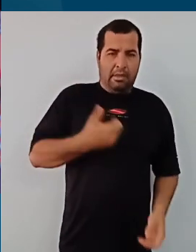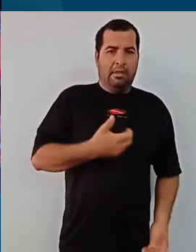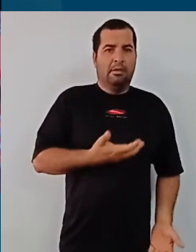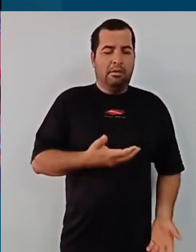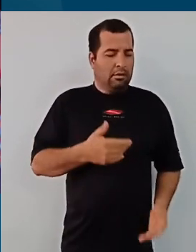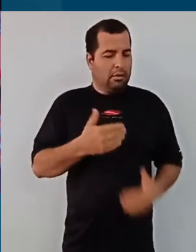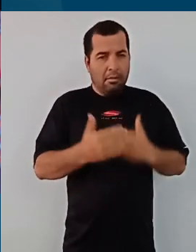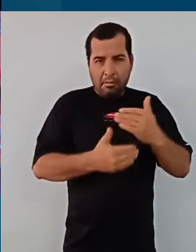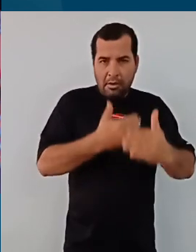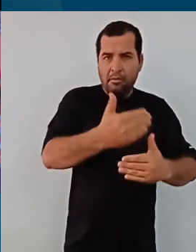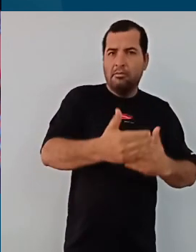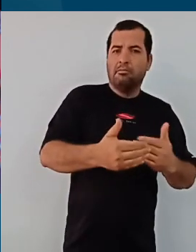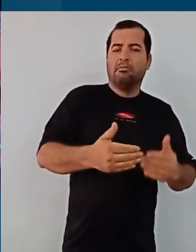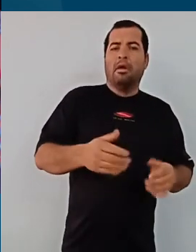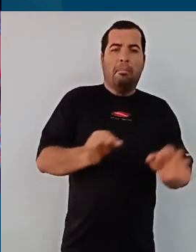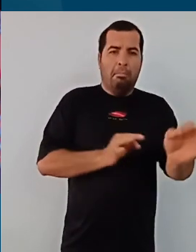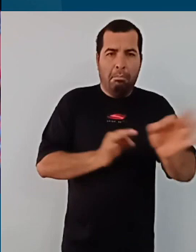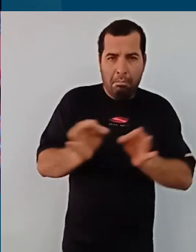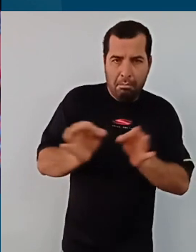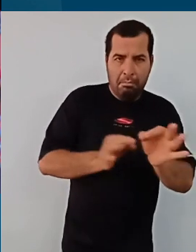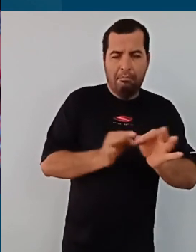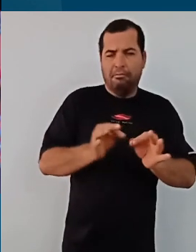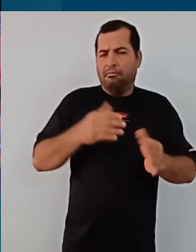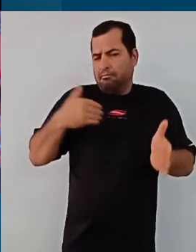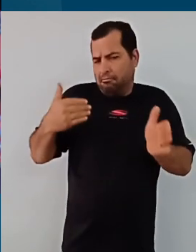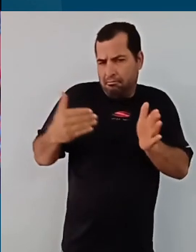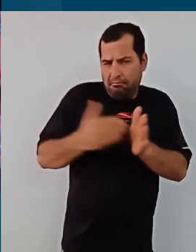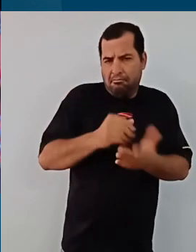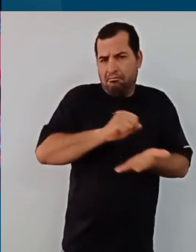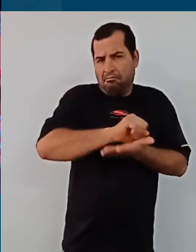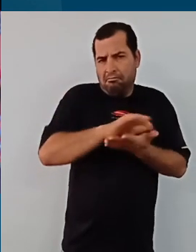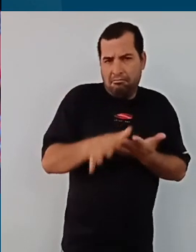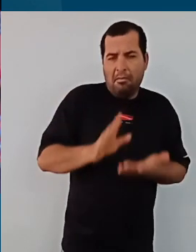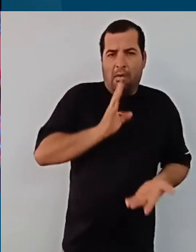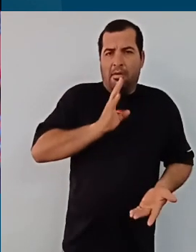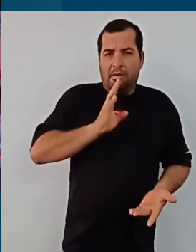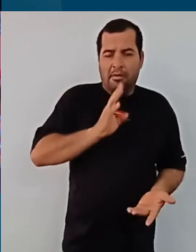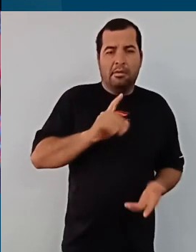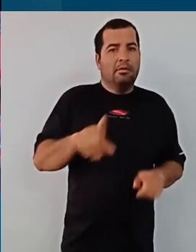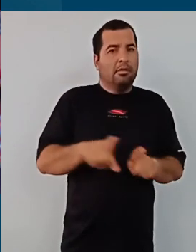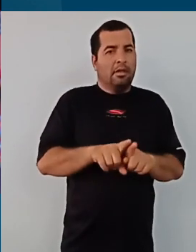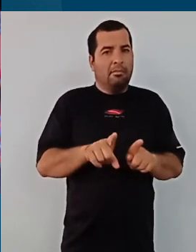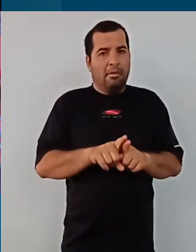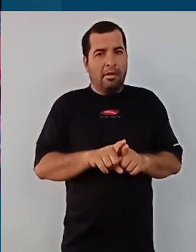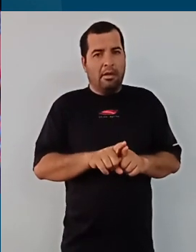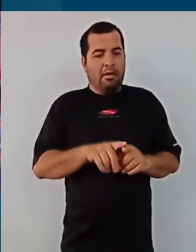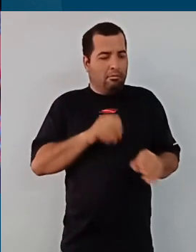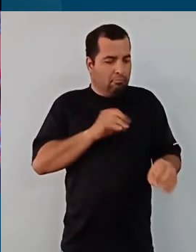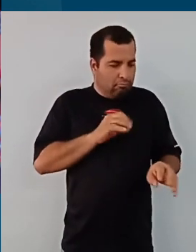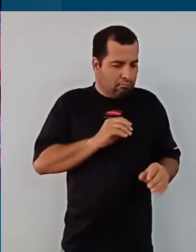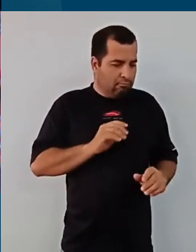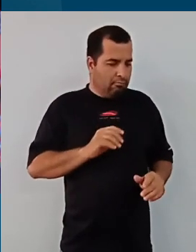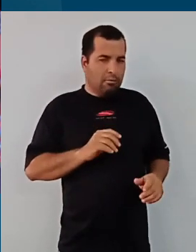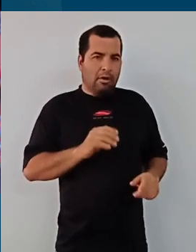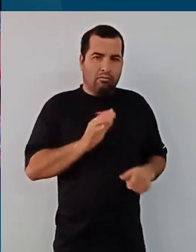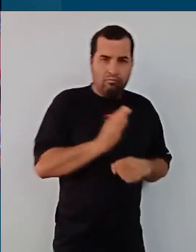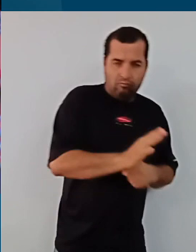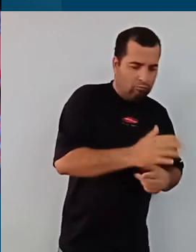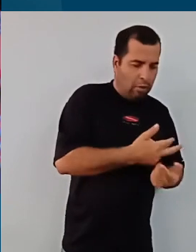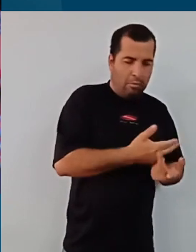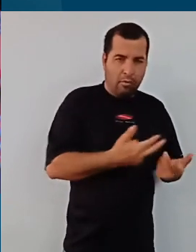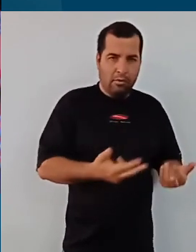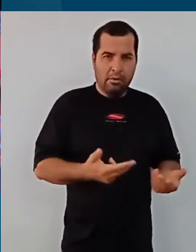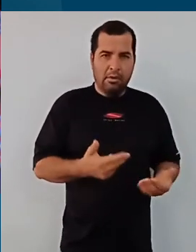humana, desde o planejamento, a organização das atividades, os conhecimentos, até a intervenção do educador no processo de